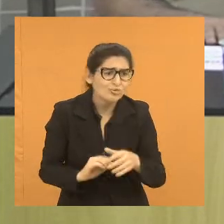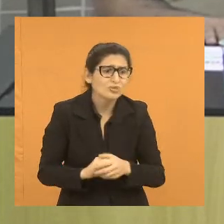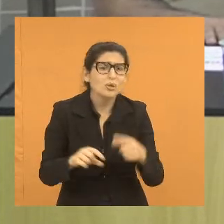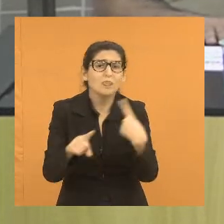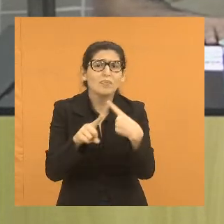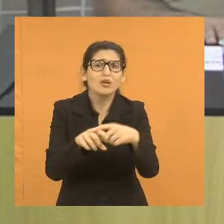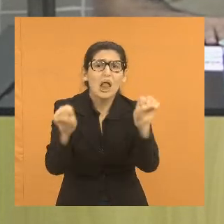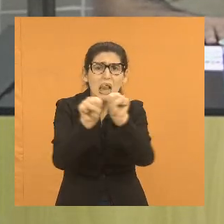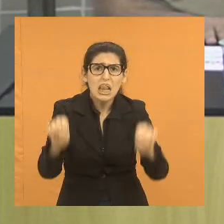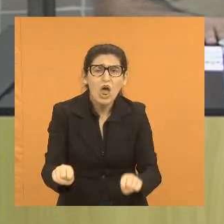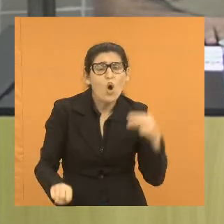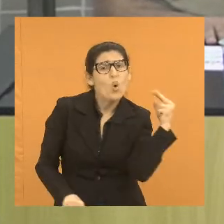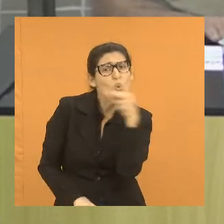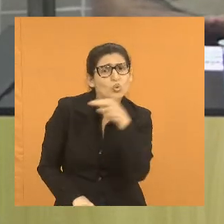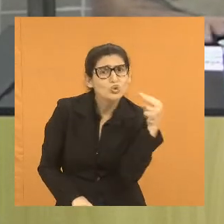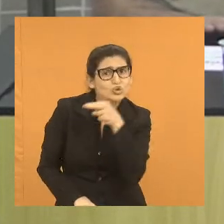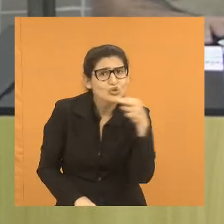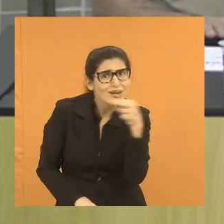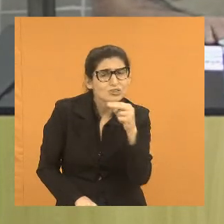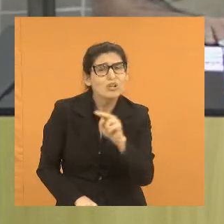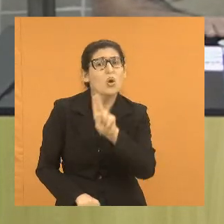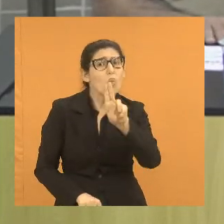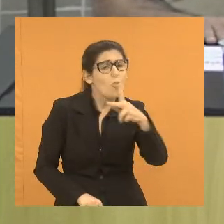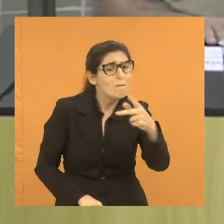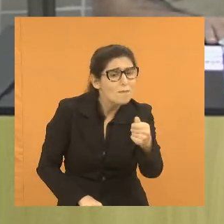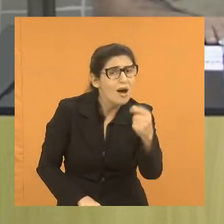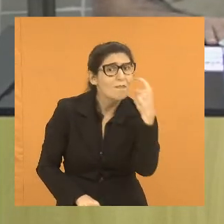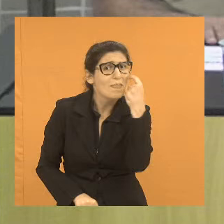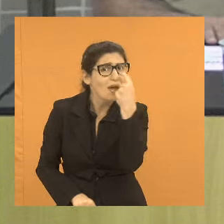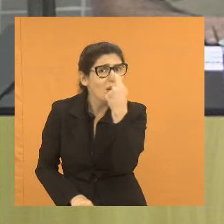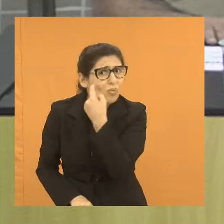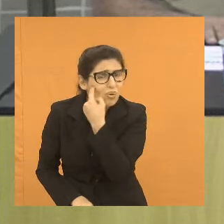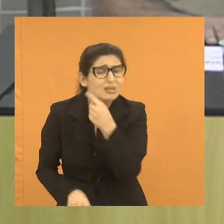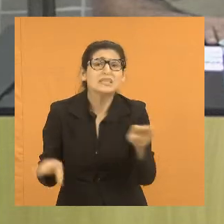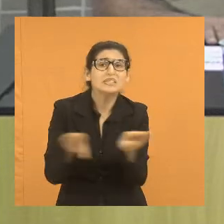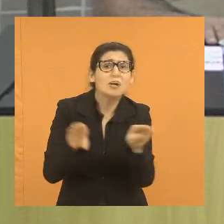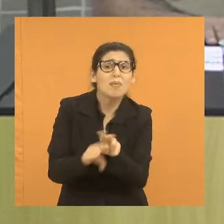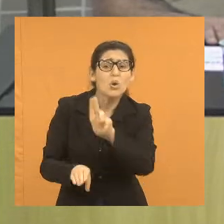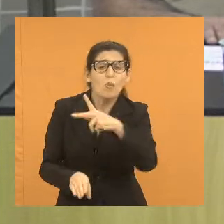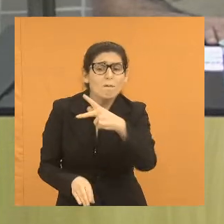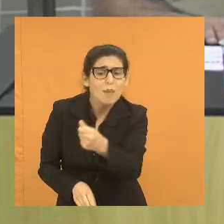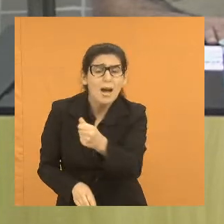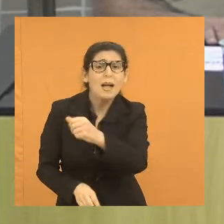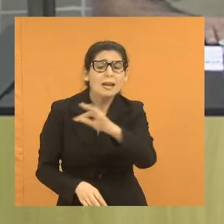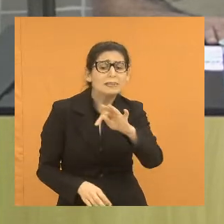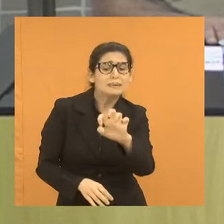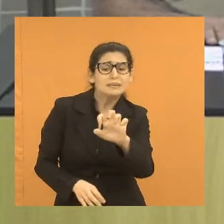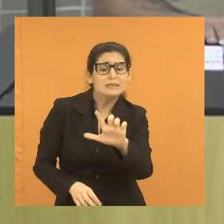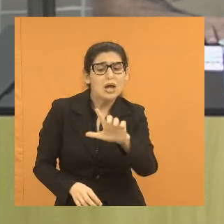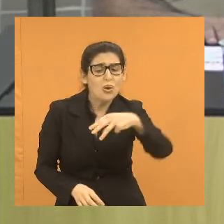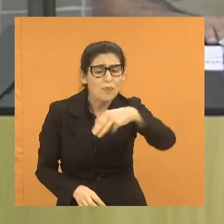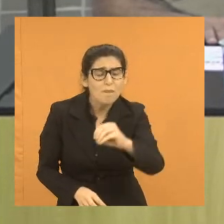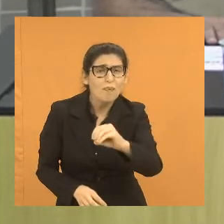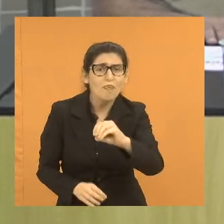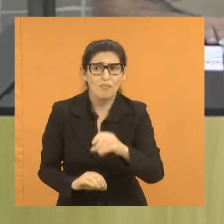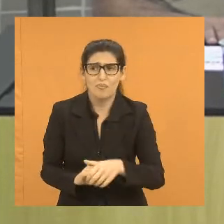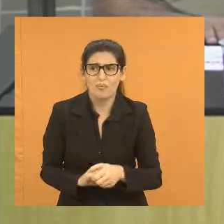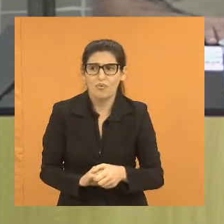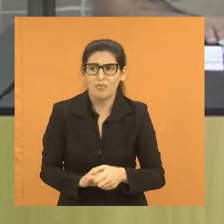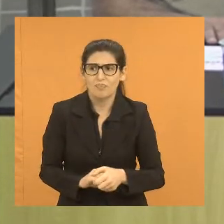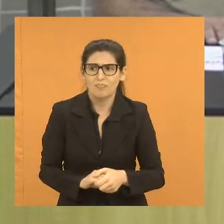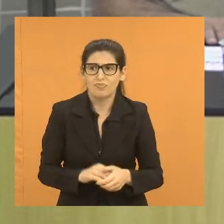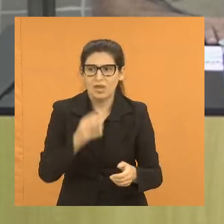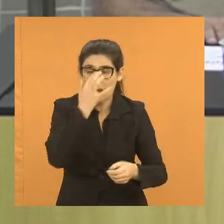de saúde de urgência é feita pela UPA Parque Meia Lua e pela UPA Telmo. E, desde os casos, eles